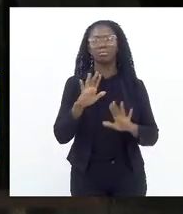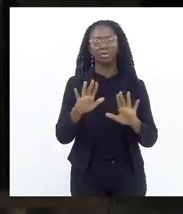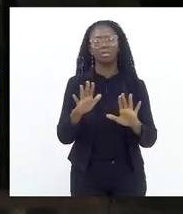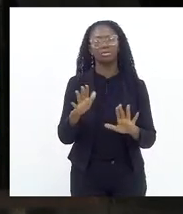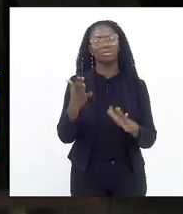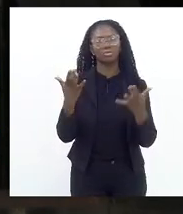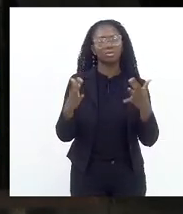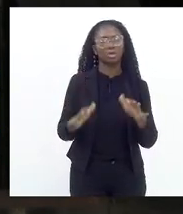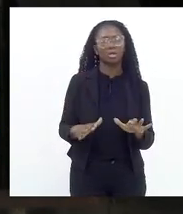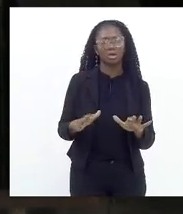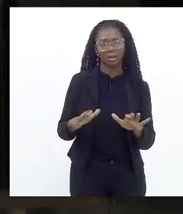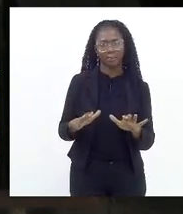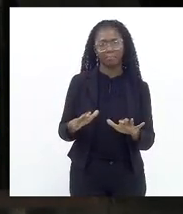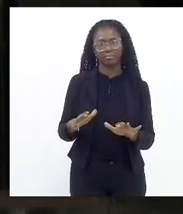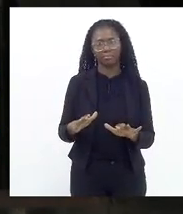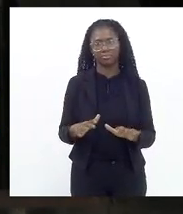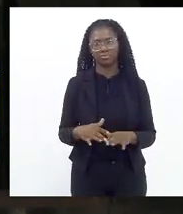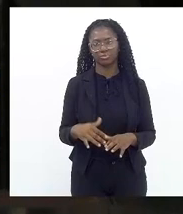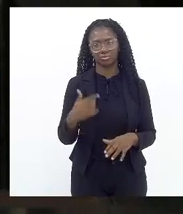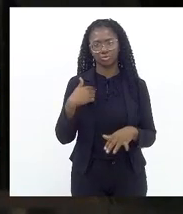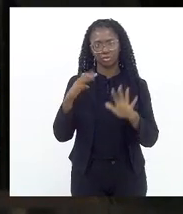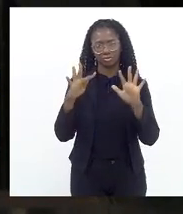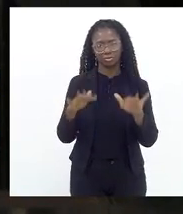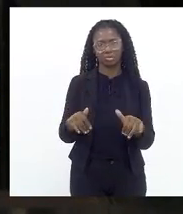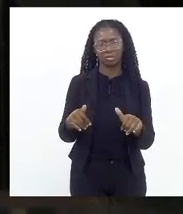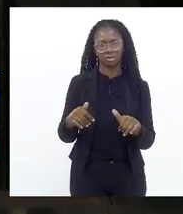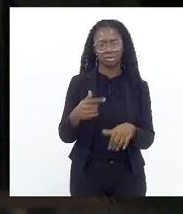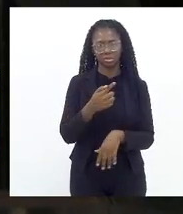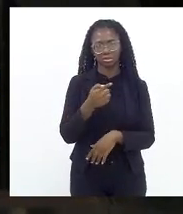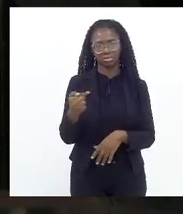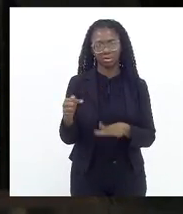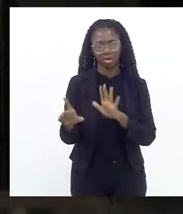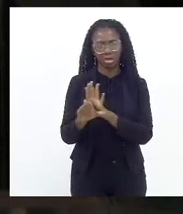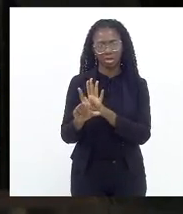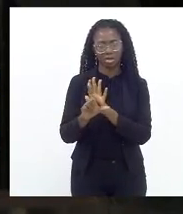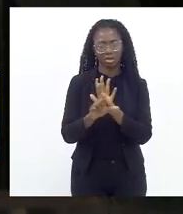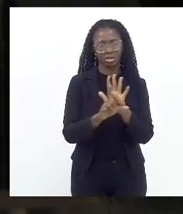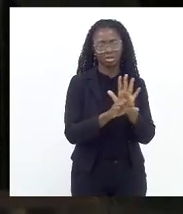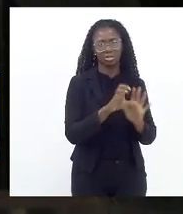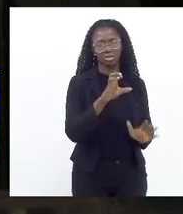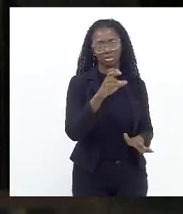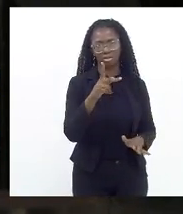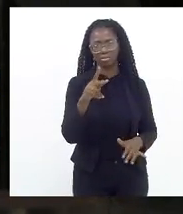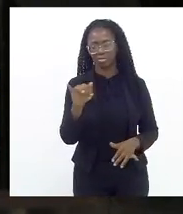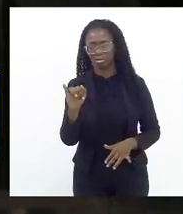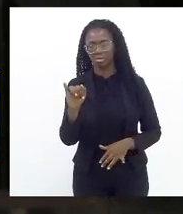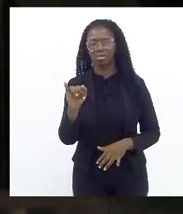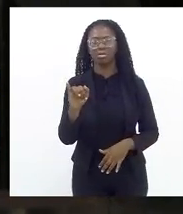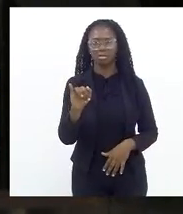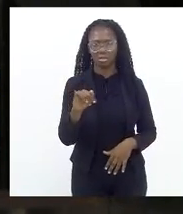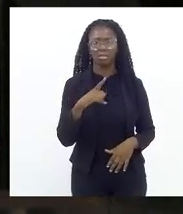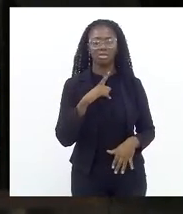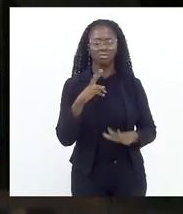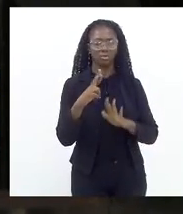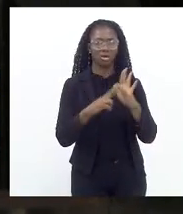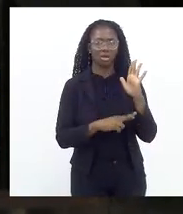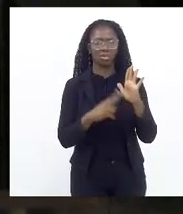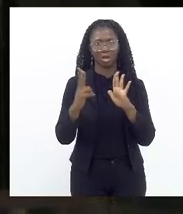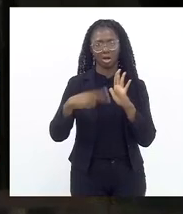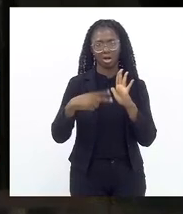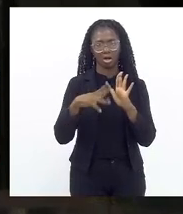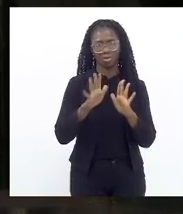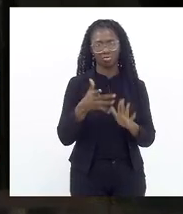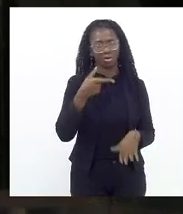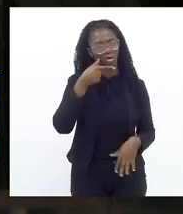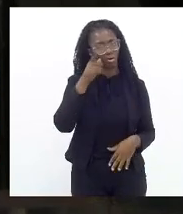deixar de manifestar, está terminando a semana legislativa, a CPI teve o seu relatório lido